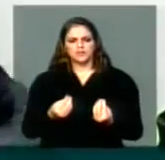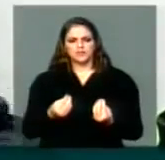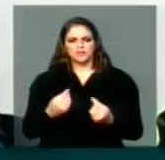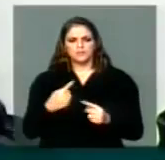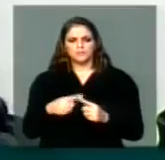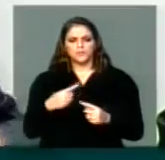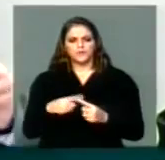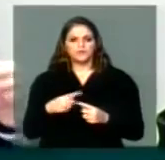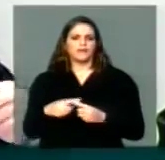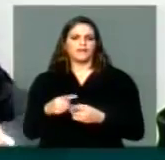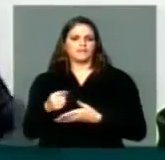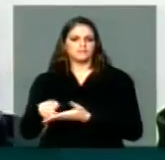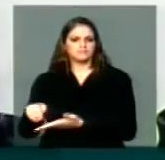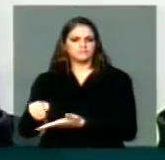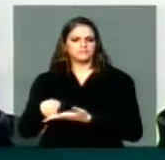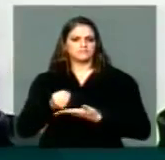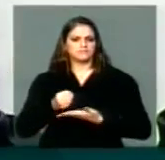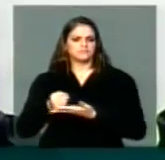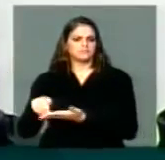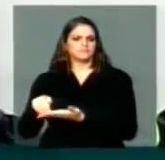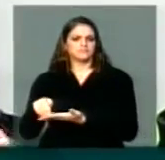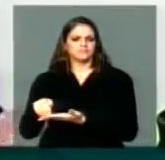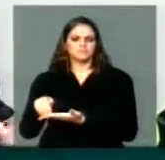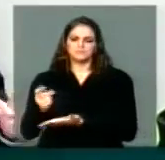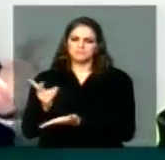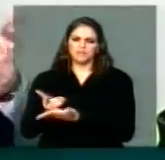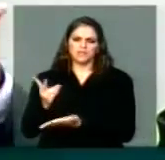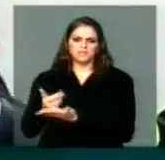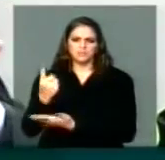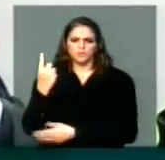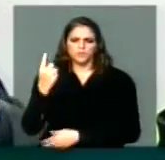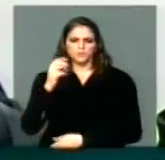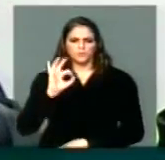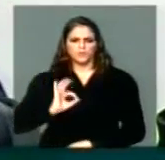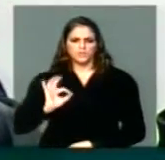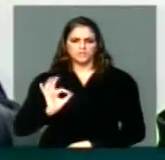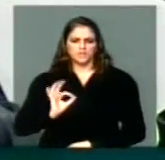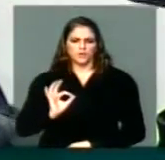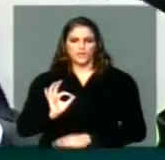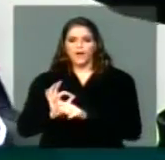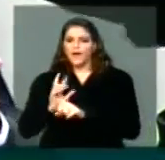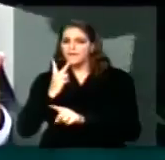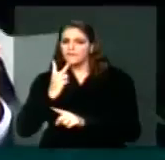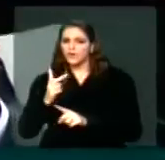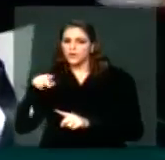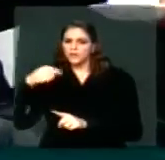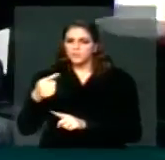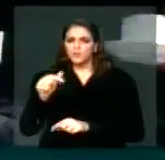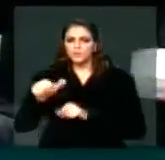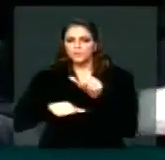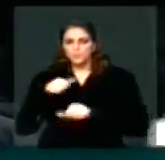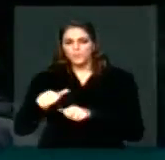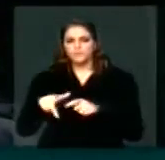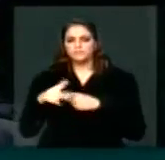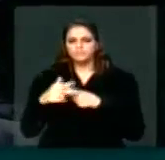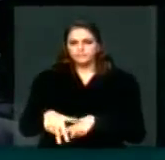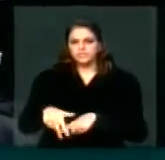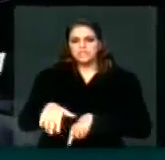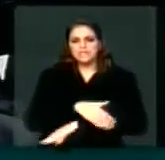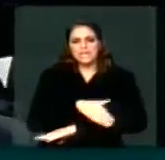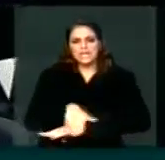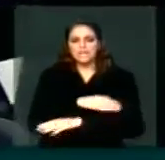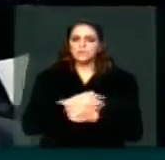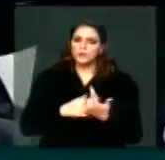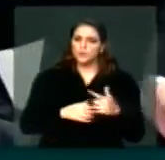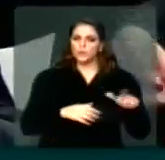de um é o suporte do outro, porque está lastreado o mesmo policial. O policial retifica, dá o endereço correto. A gente comprova de quem é o endereço.